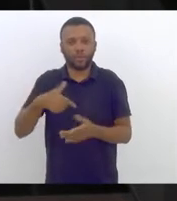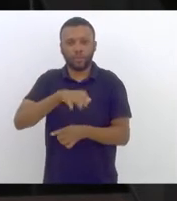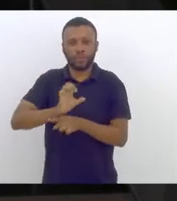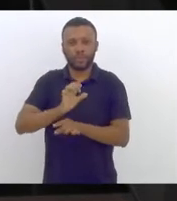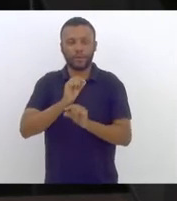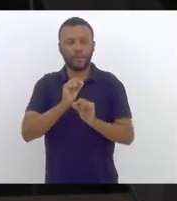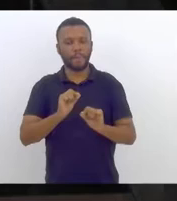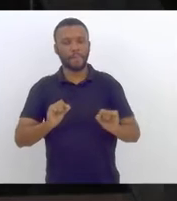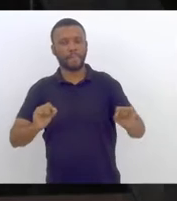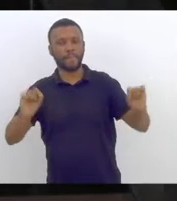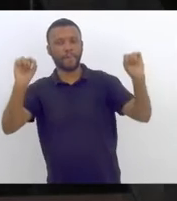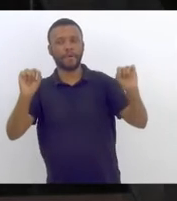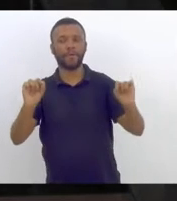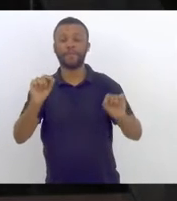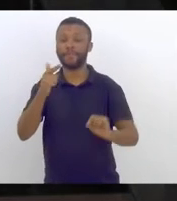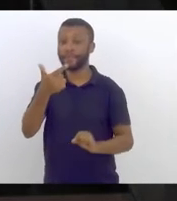perder